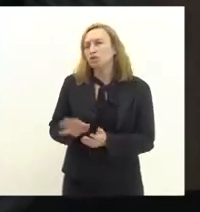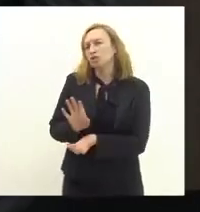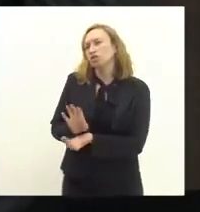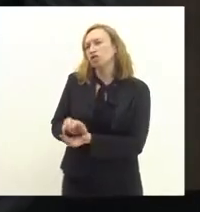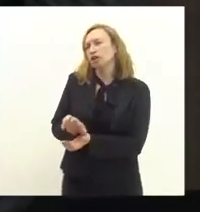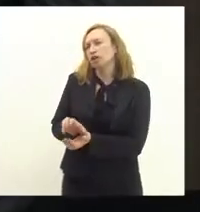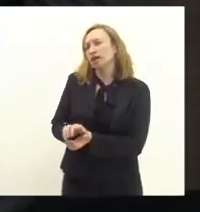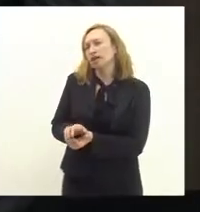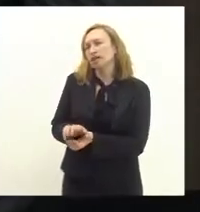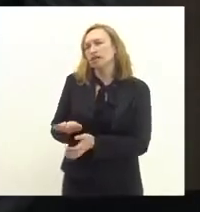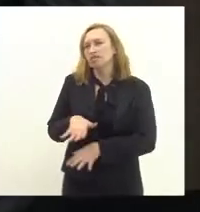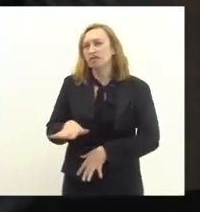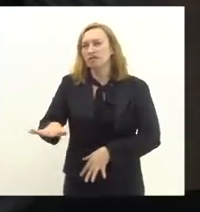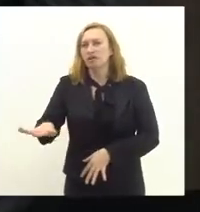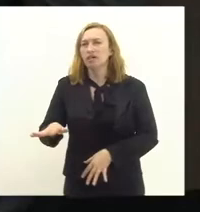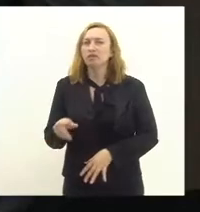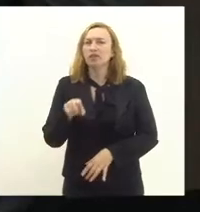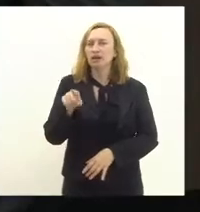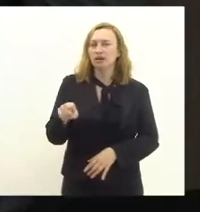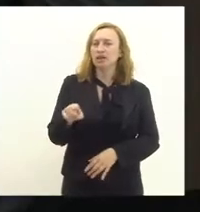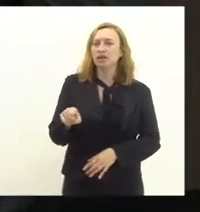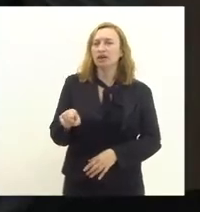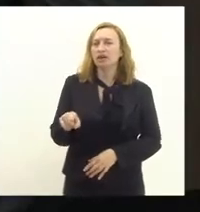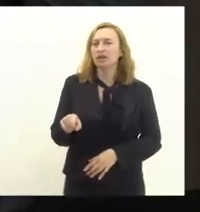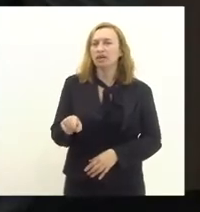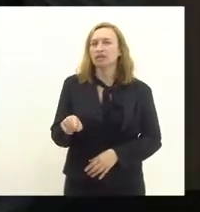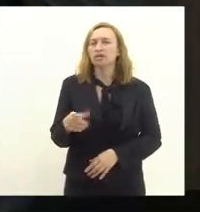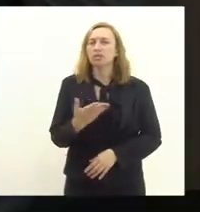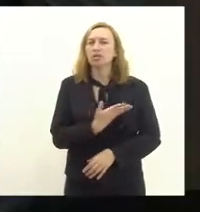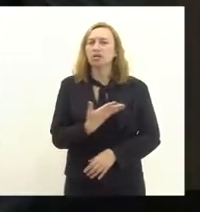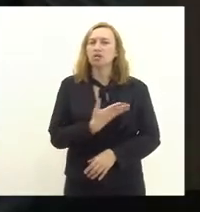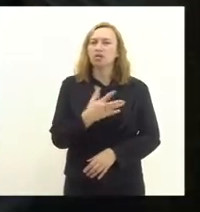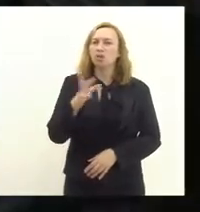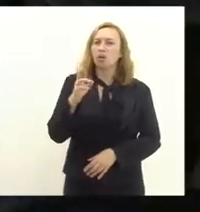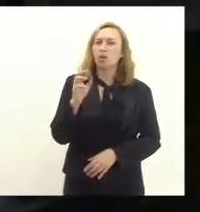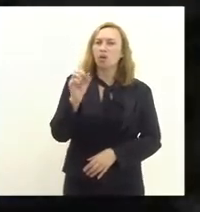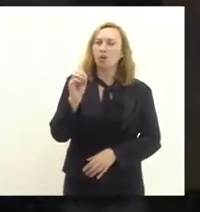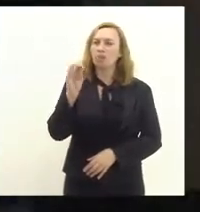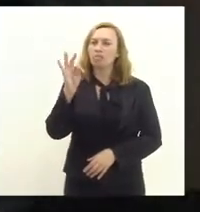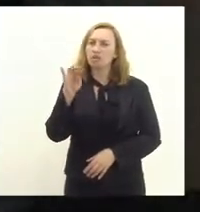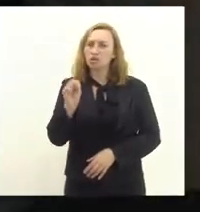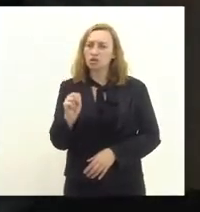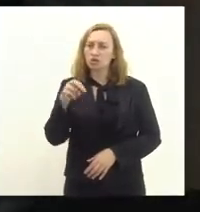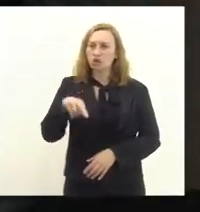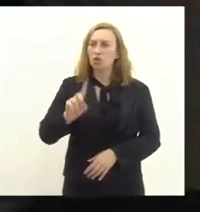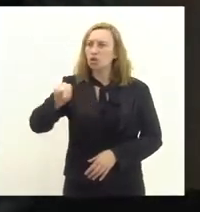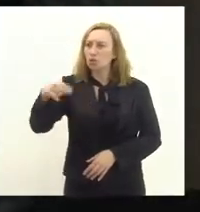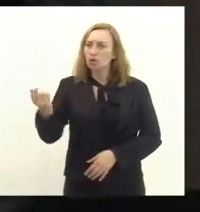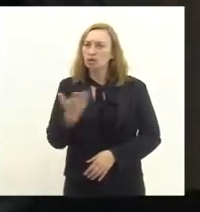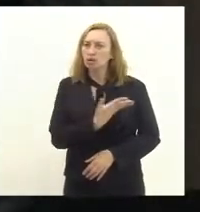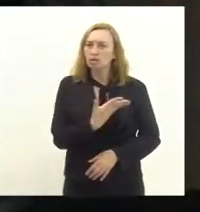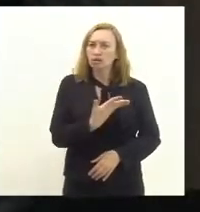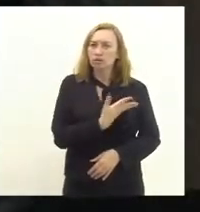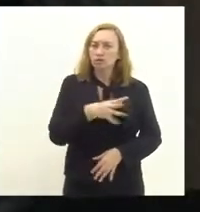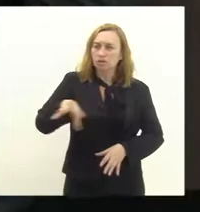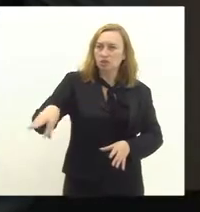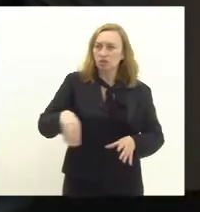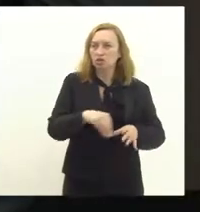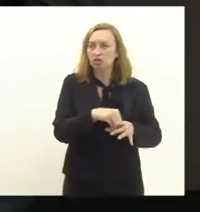que foi criada ali por um companheiro, Robson, e outros companheiros, para